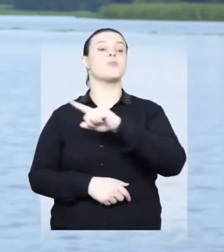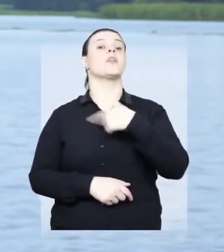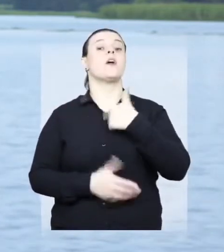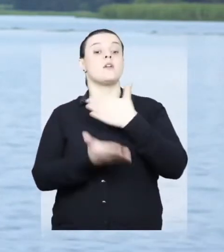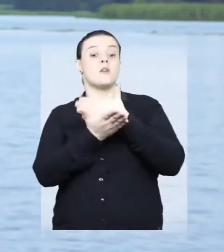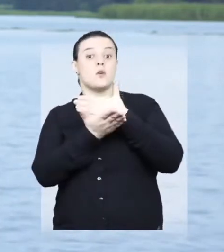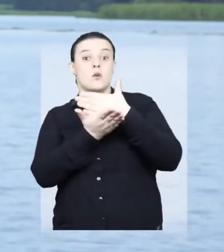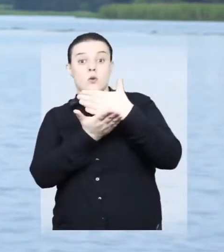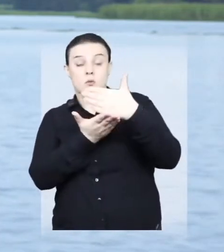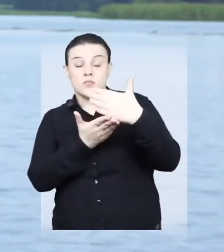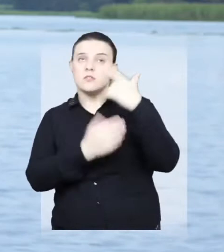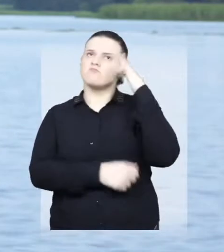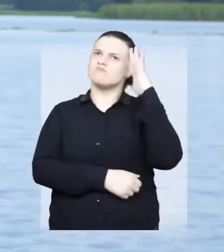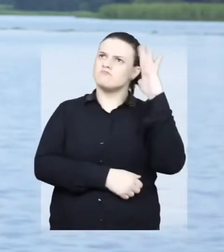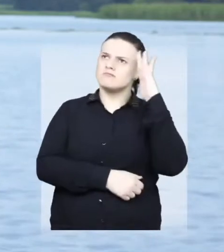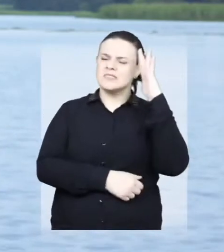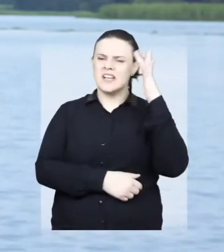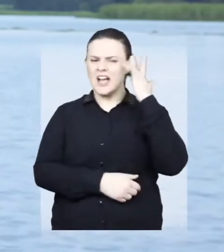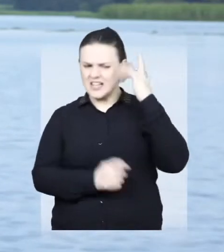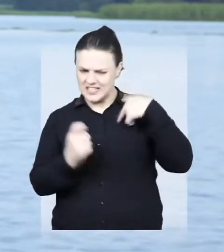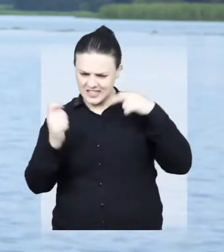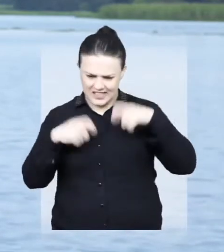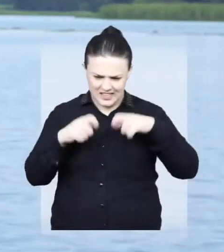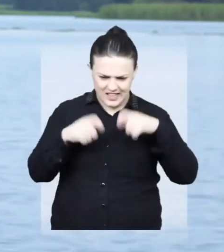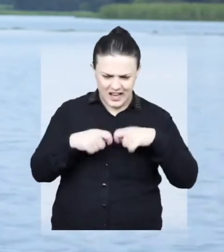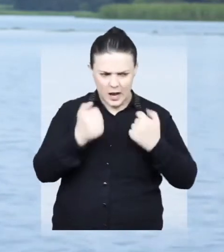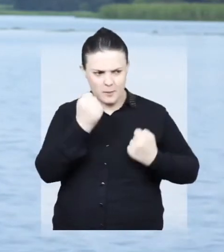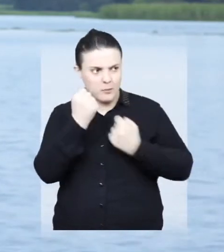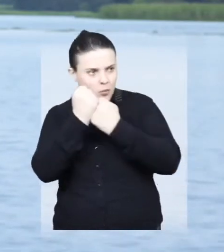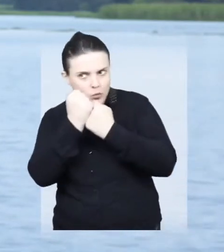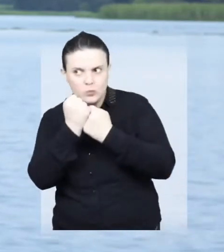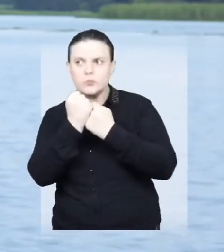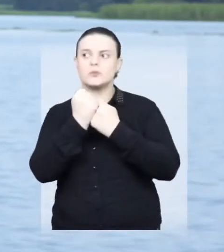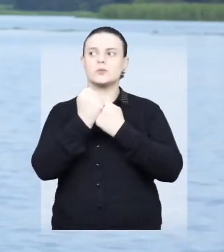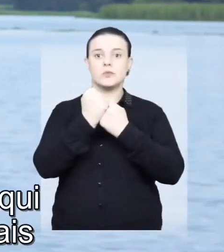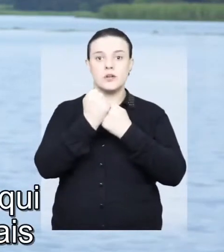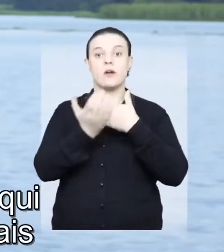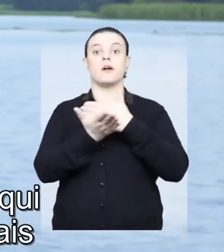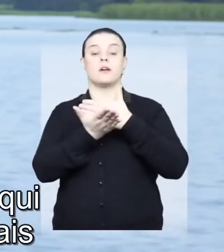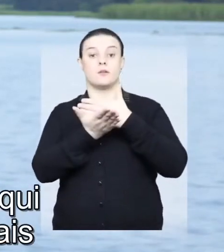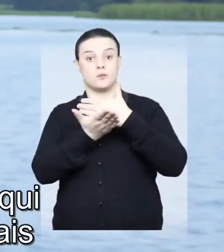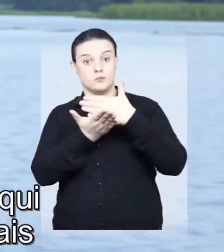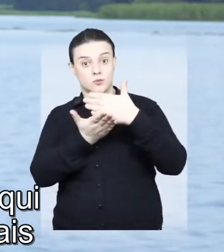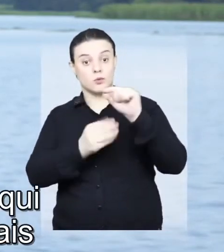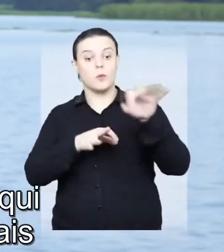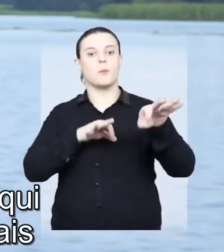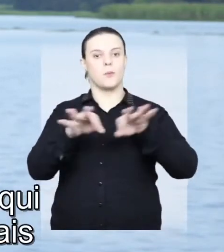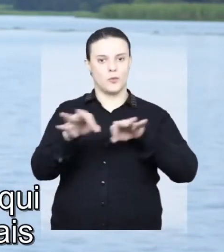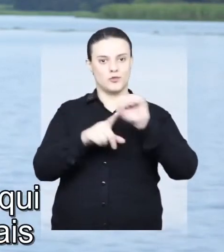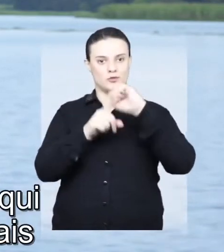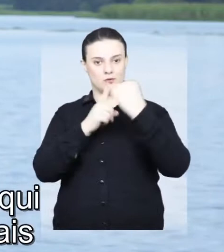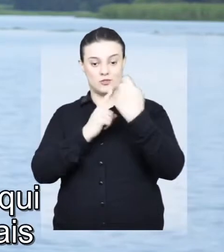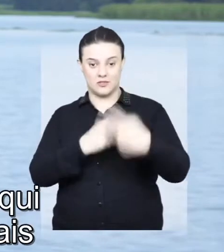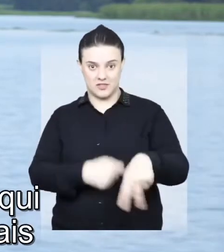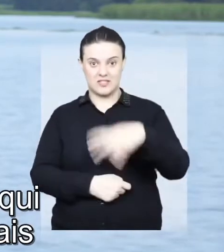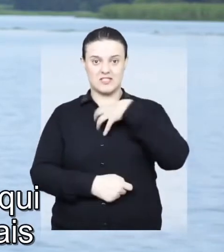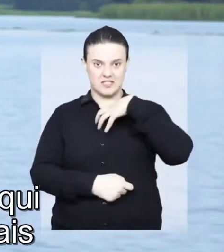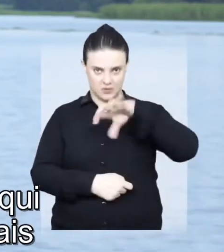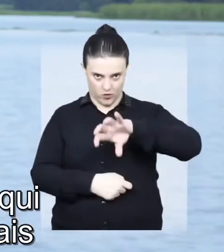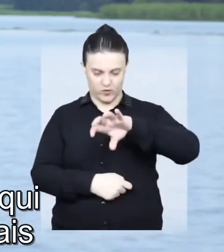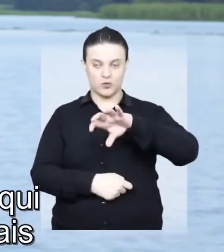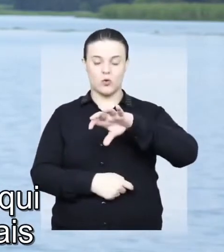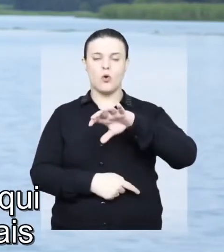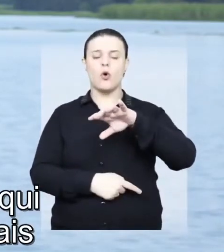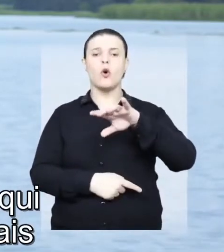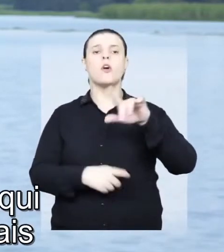comecei a pensar, será que eu consigo apoio? Foi aí que um projeto social daqui de Salvador soube